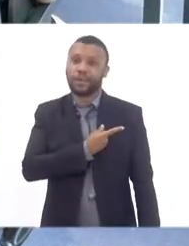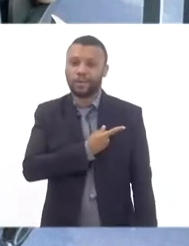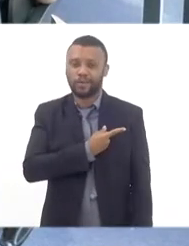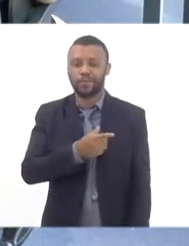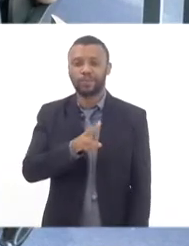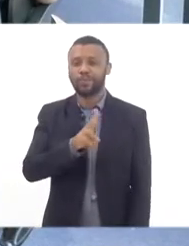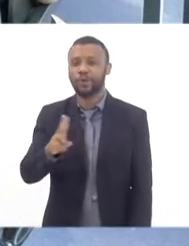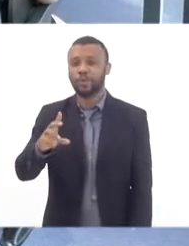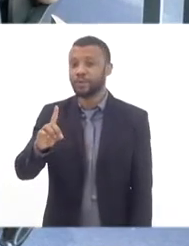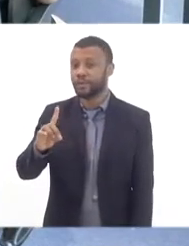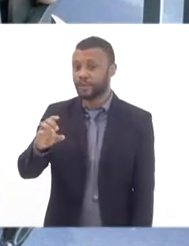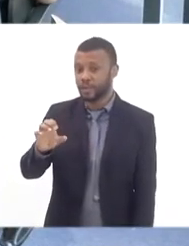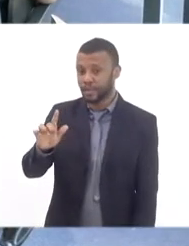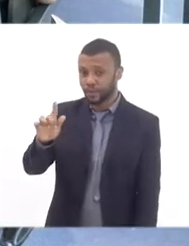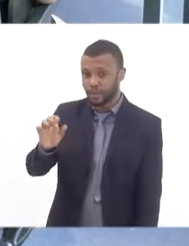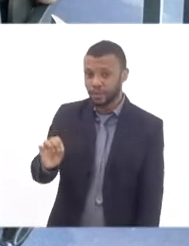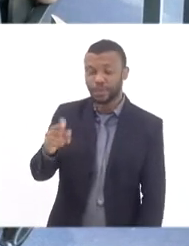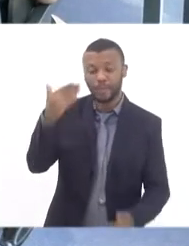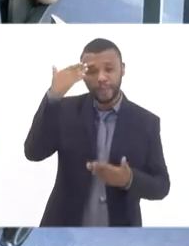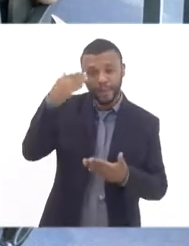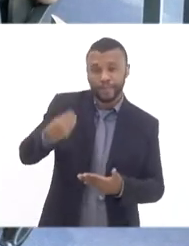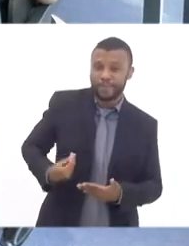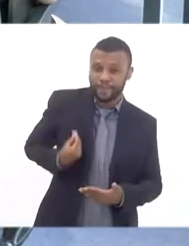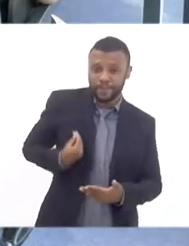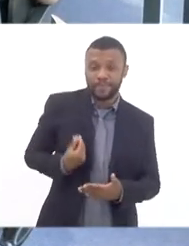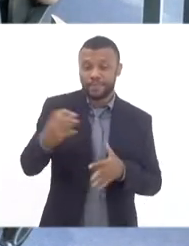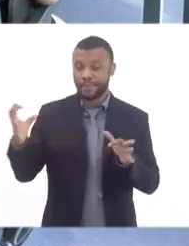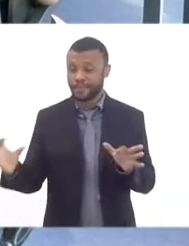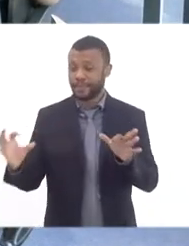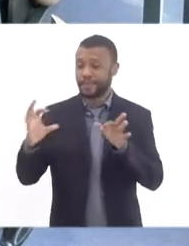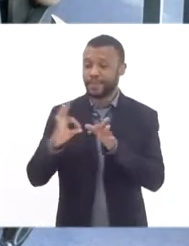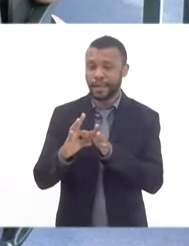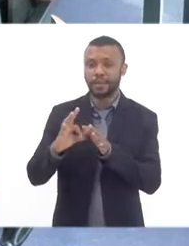Obrigado pela presença, meu amigo. Você faz parte dessa construção.